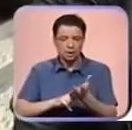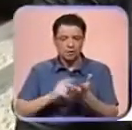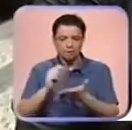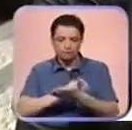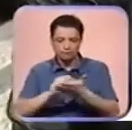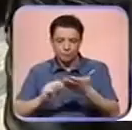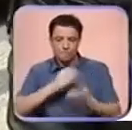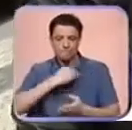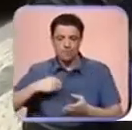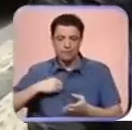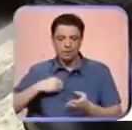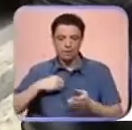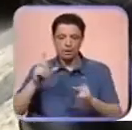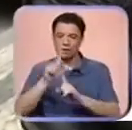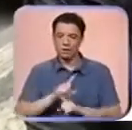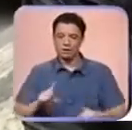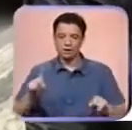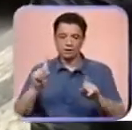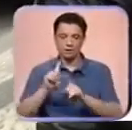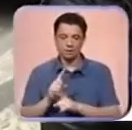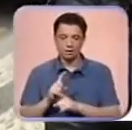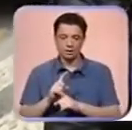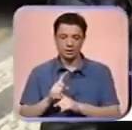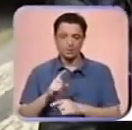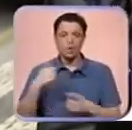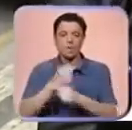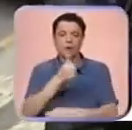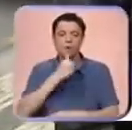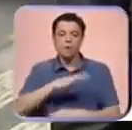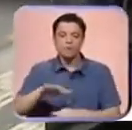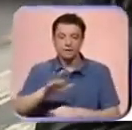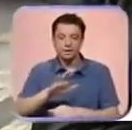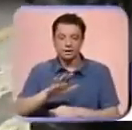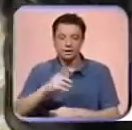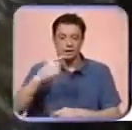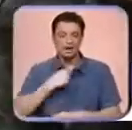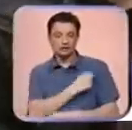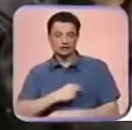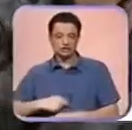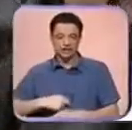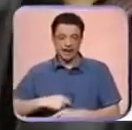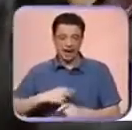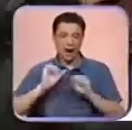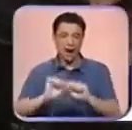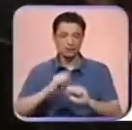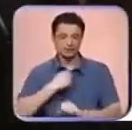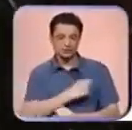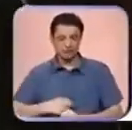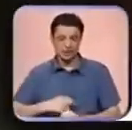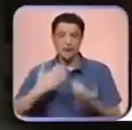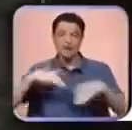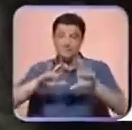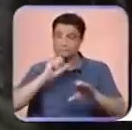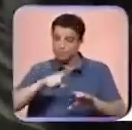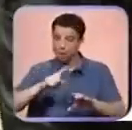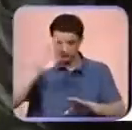por um oftalmologista? Não. E onde é que compraram os óculos? No chinês. Mas sabem que isso pode